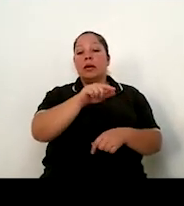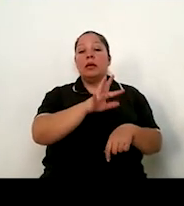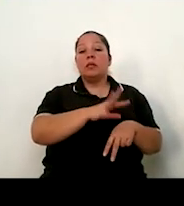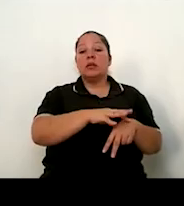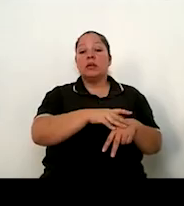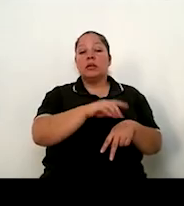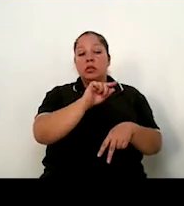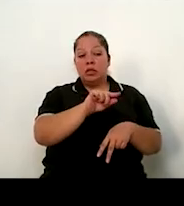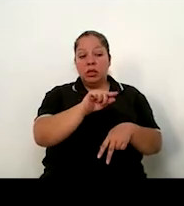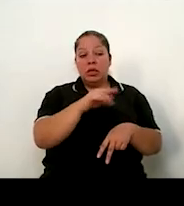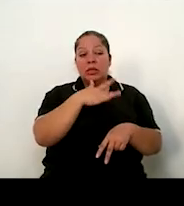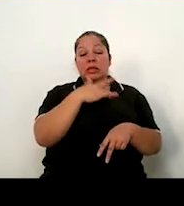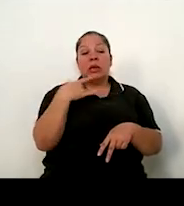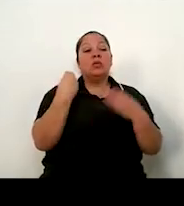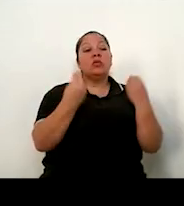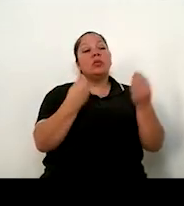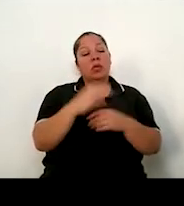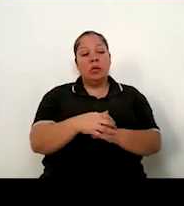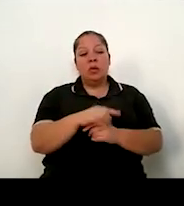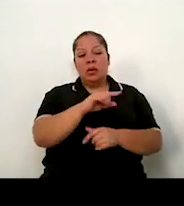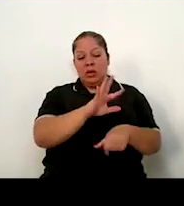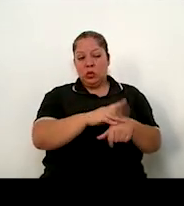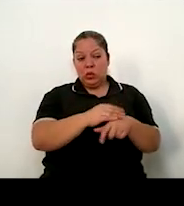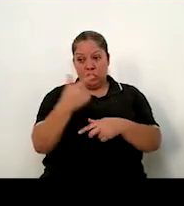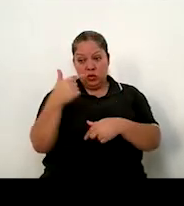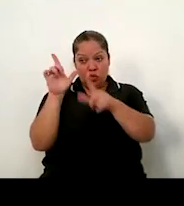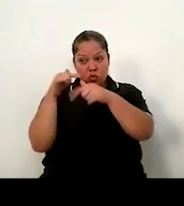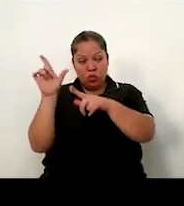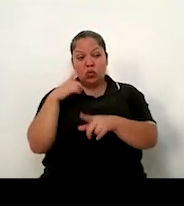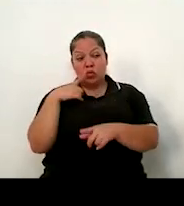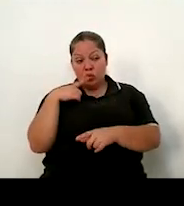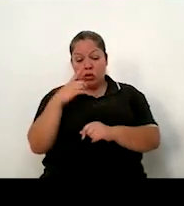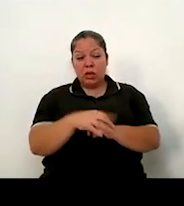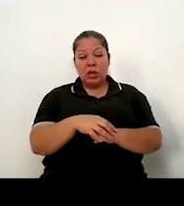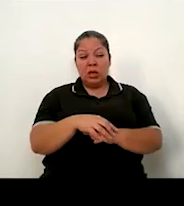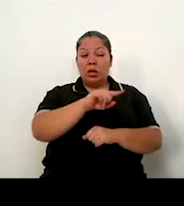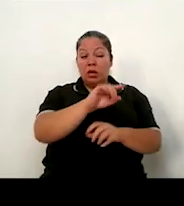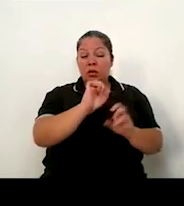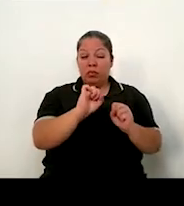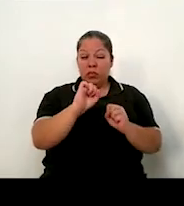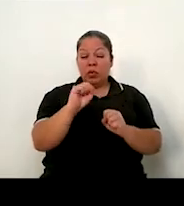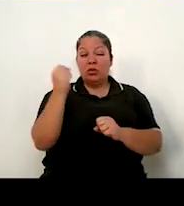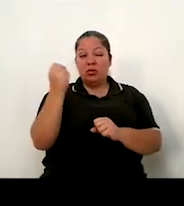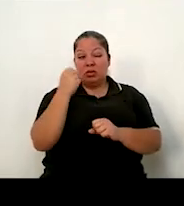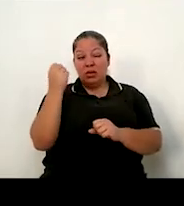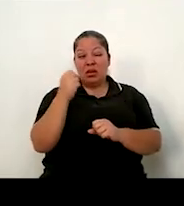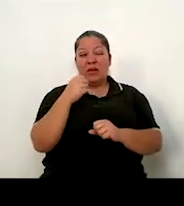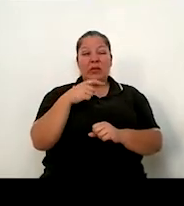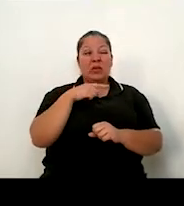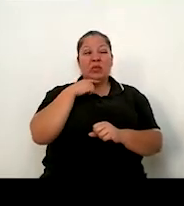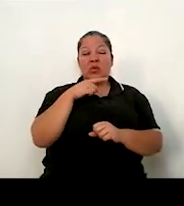um paciente que tem outras comorbidades, que tem um risco grande de ser submetido ao preparo de uma colonoscopia, porque é